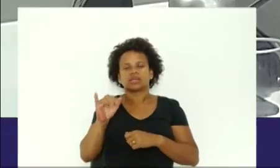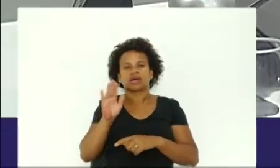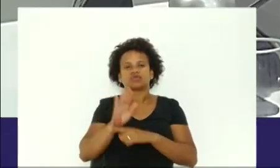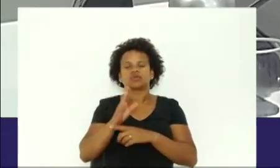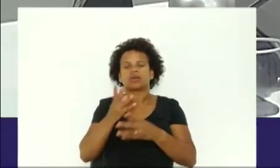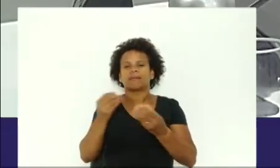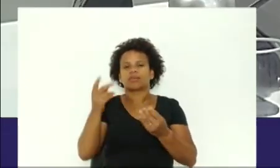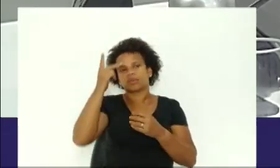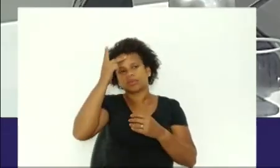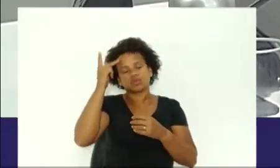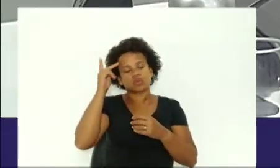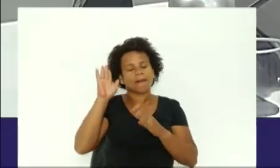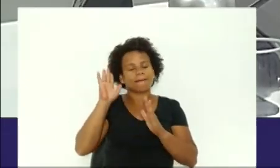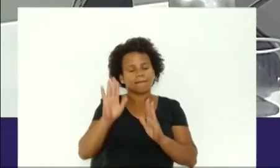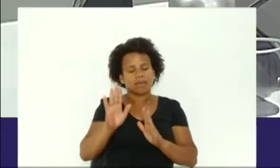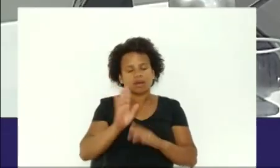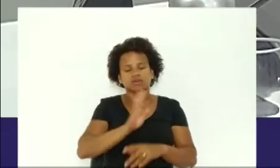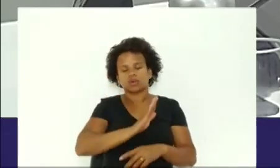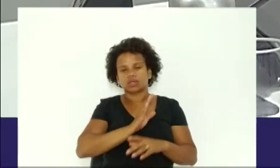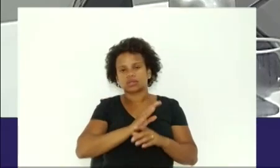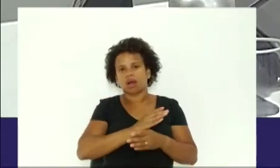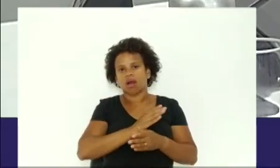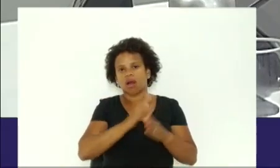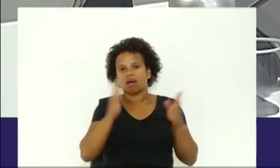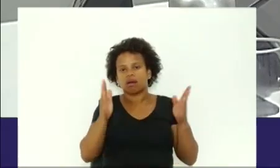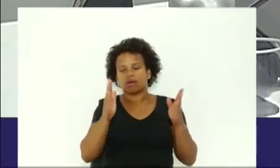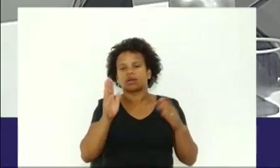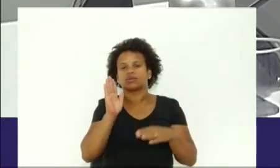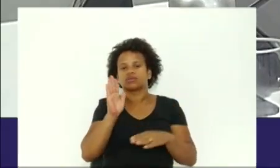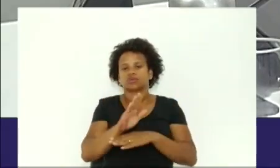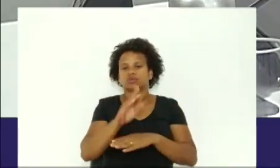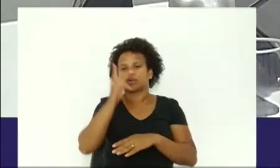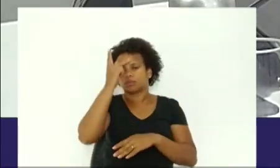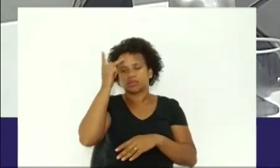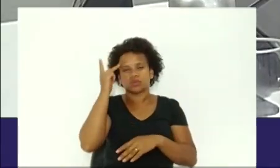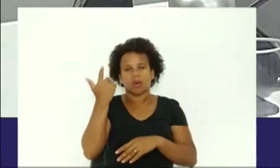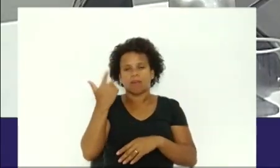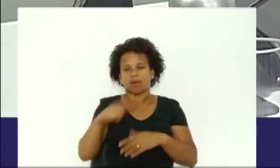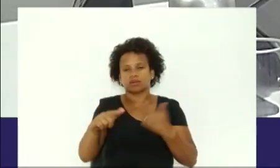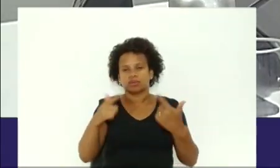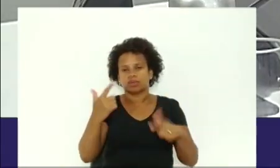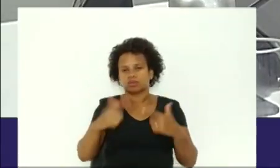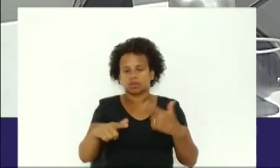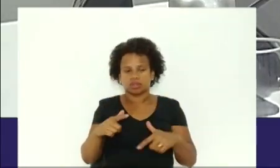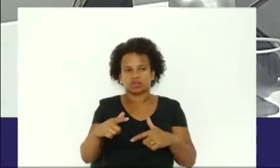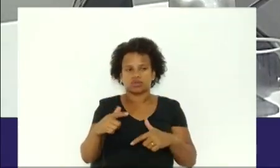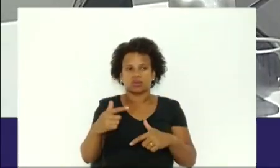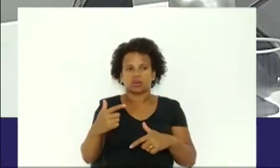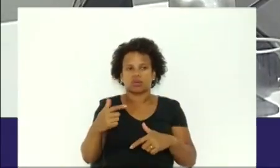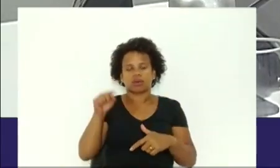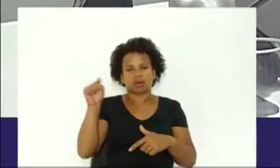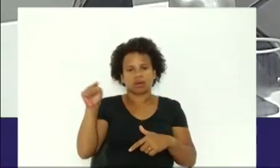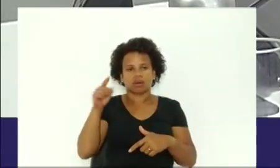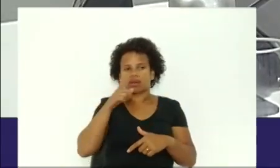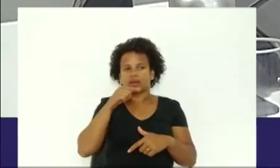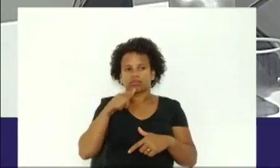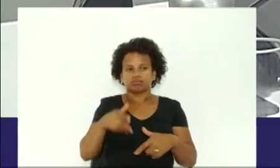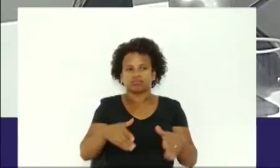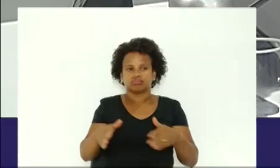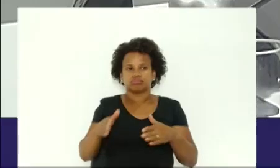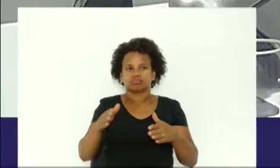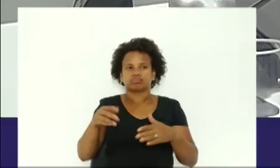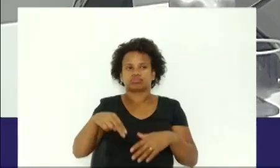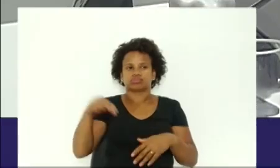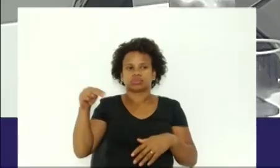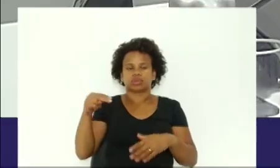é tão gigante que também sobrou um pouco de espaço para ajudar as pessoas lá do Litoral Norte. Parabéns, vereadora Érica,